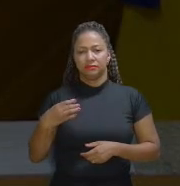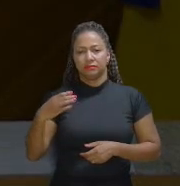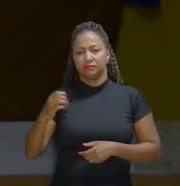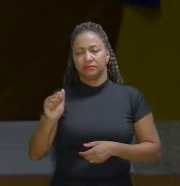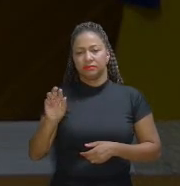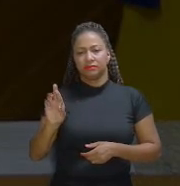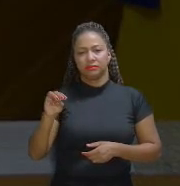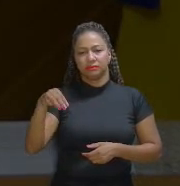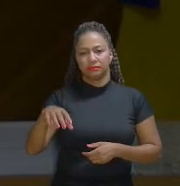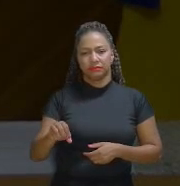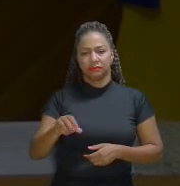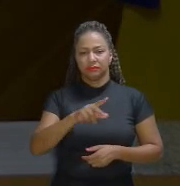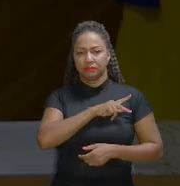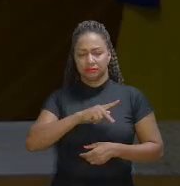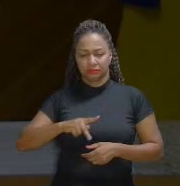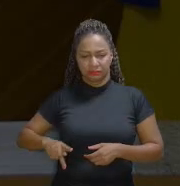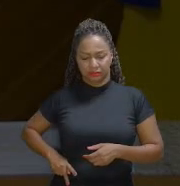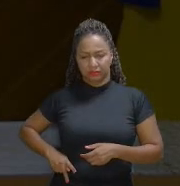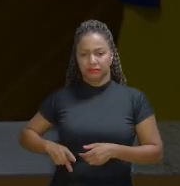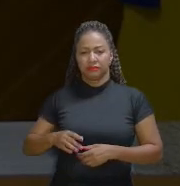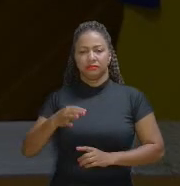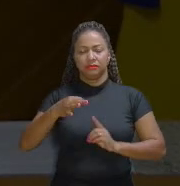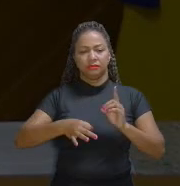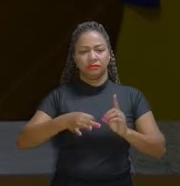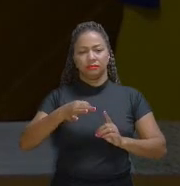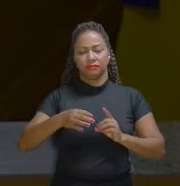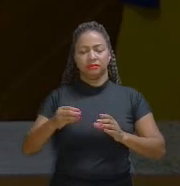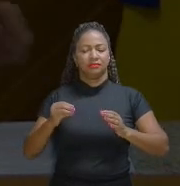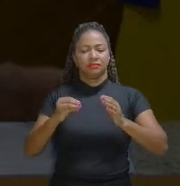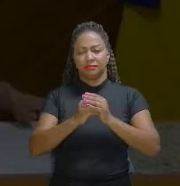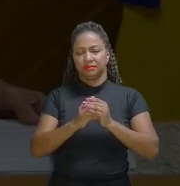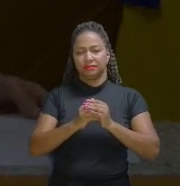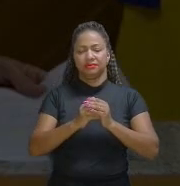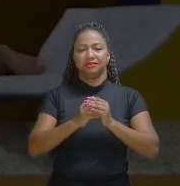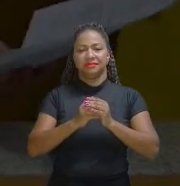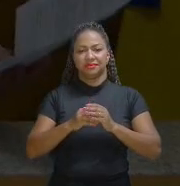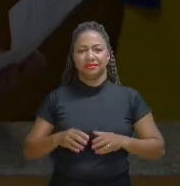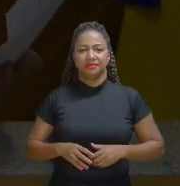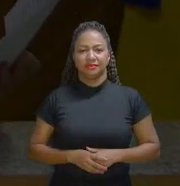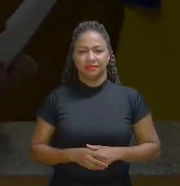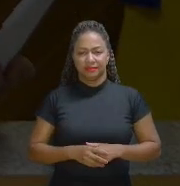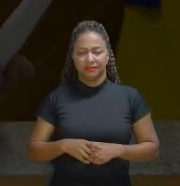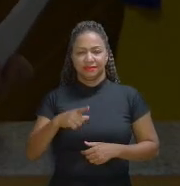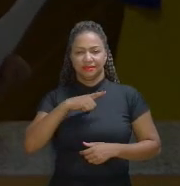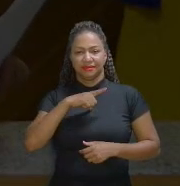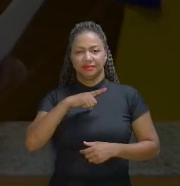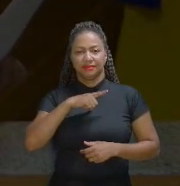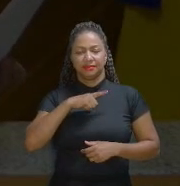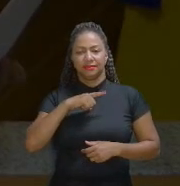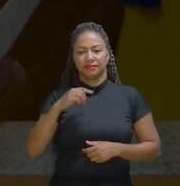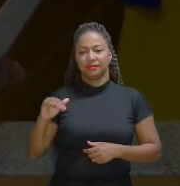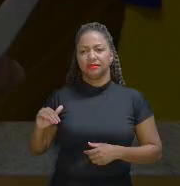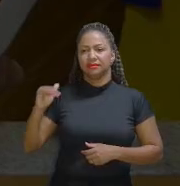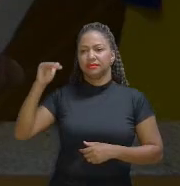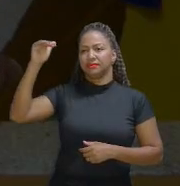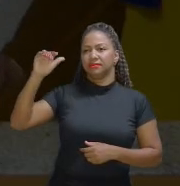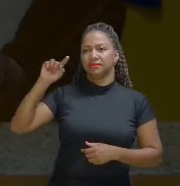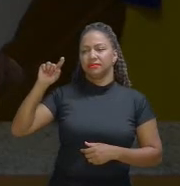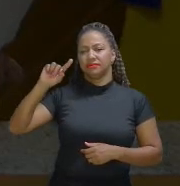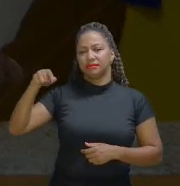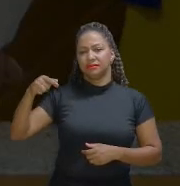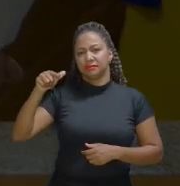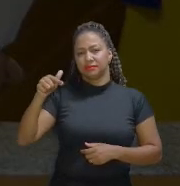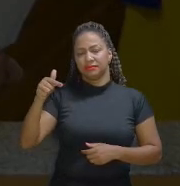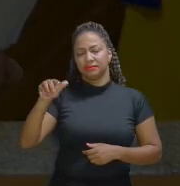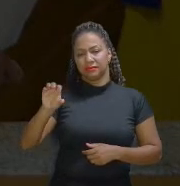estou aqui na condição de presidente do Tribunal Regional Eleitoral, tenho 1,70 m,